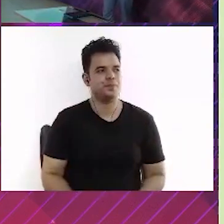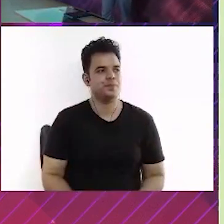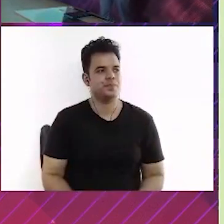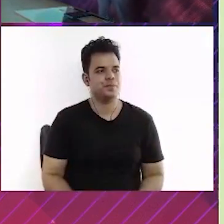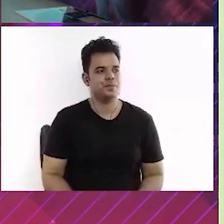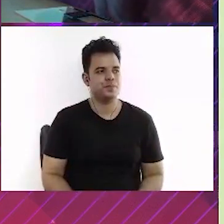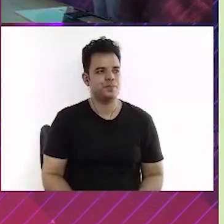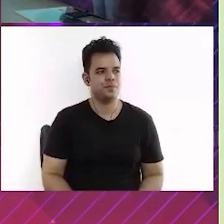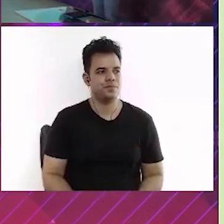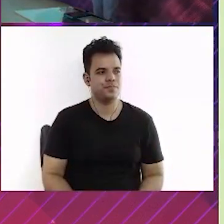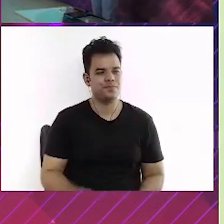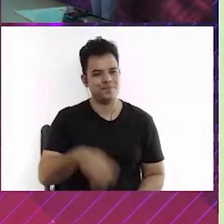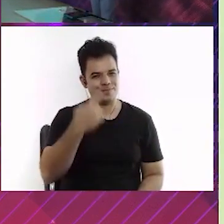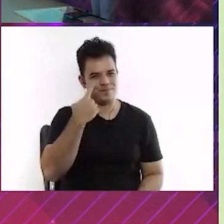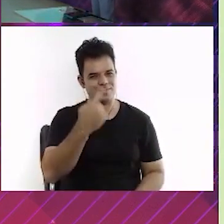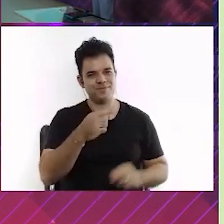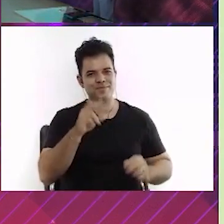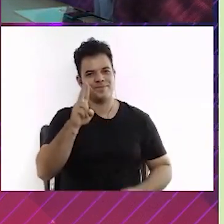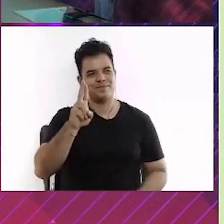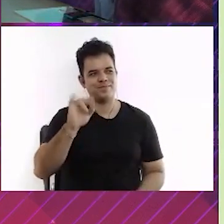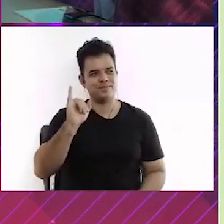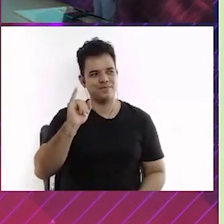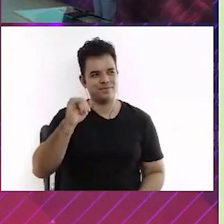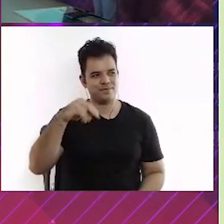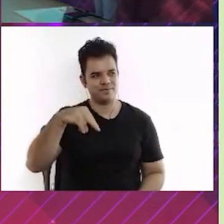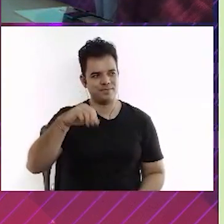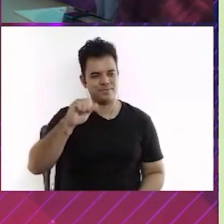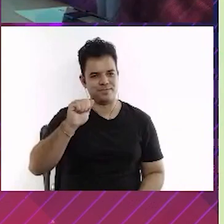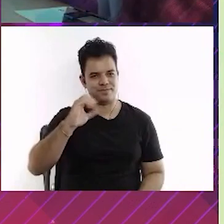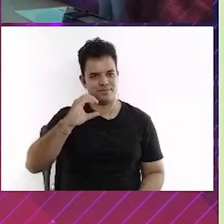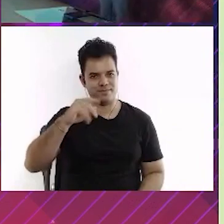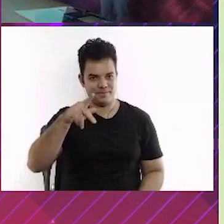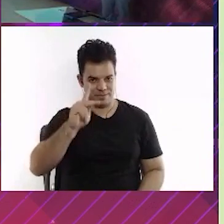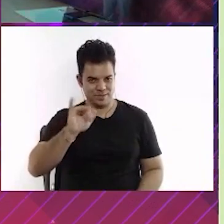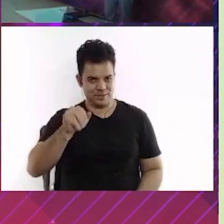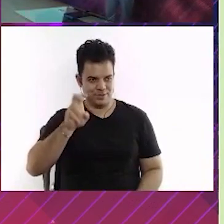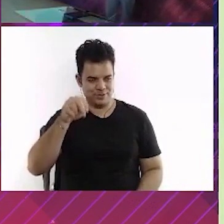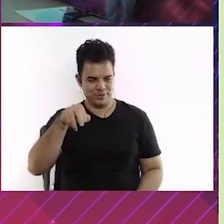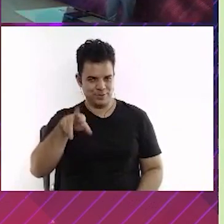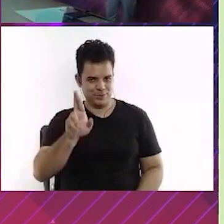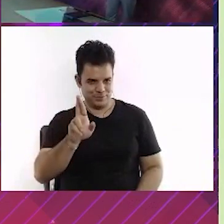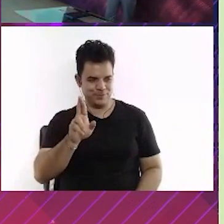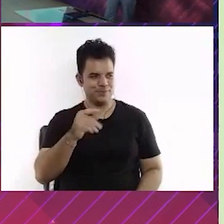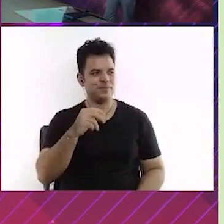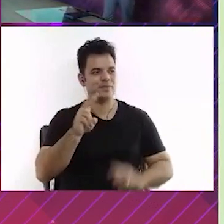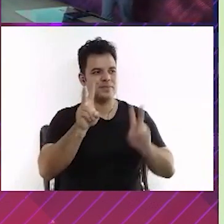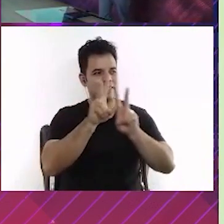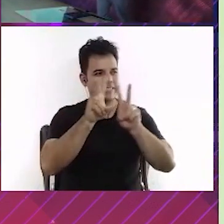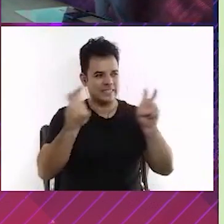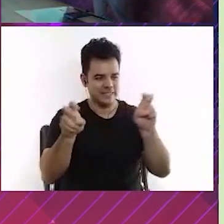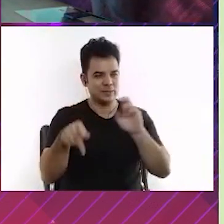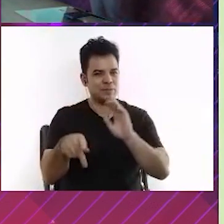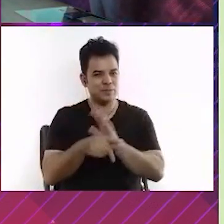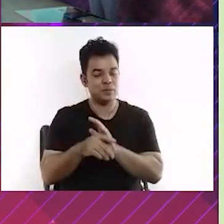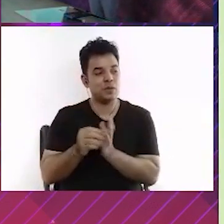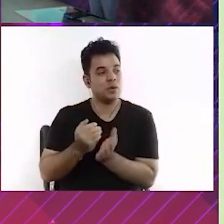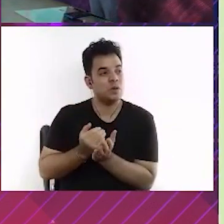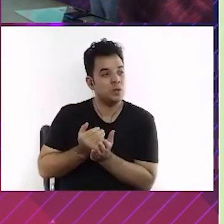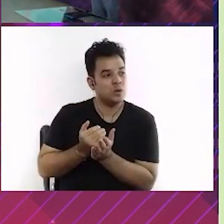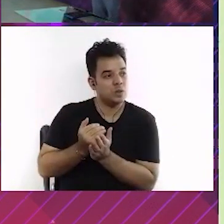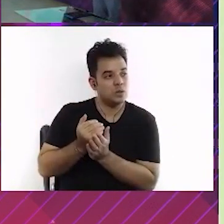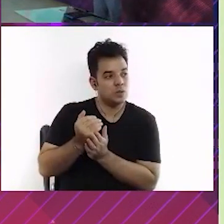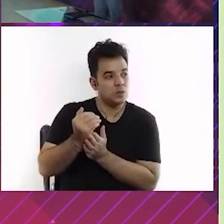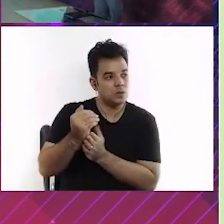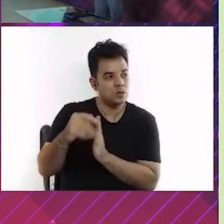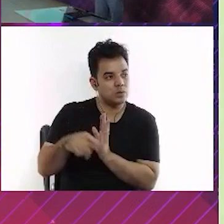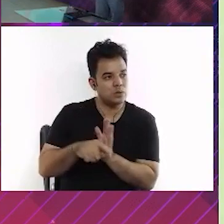Esse tema, né, eu me chamo Rinac Júnior, e esse tema ele acabou nascendo dentro de um